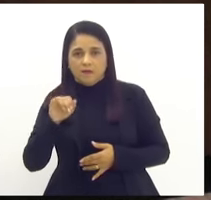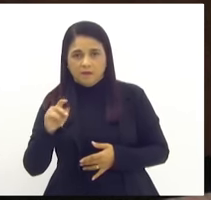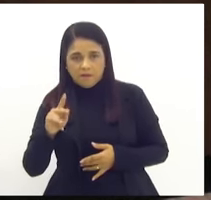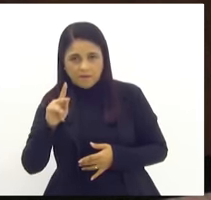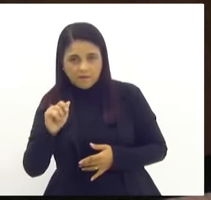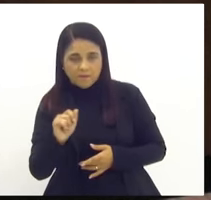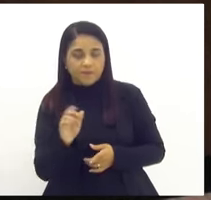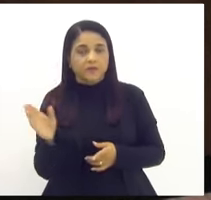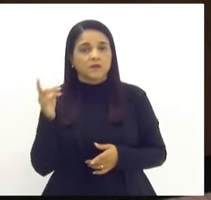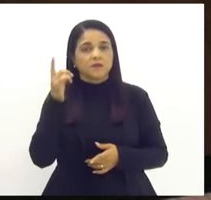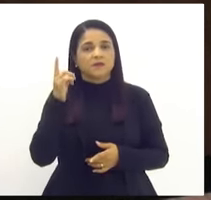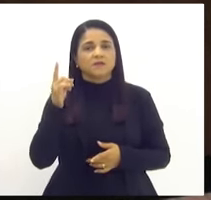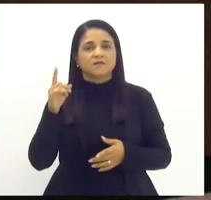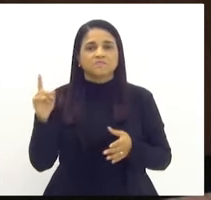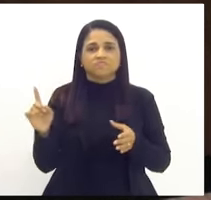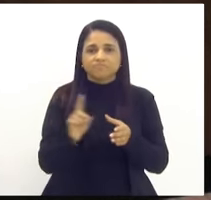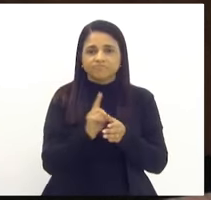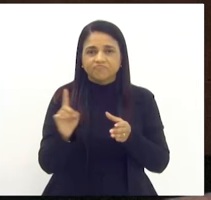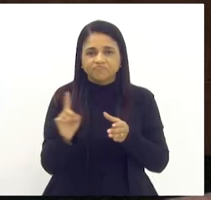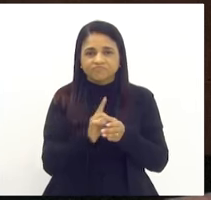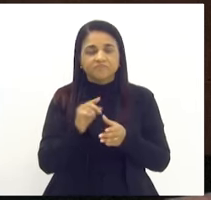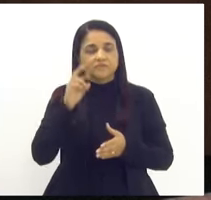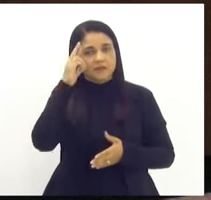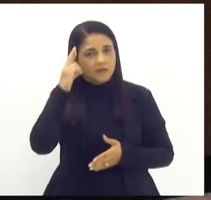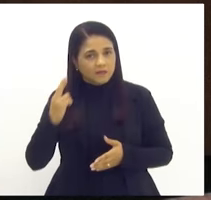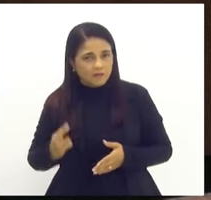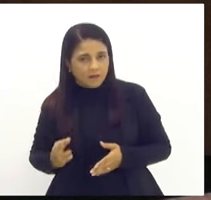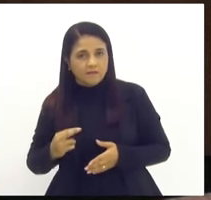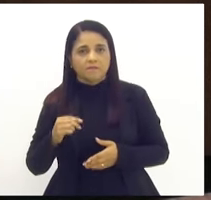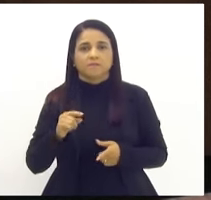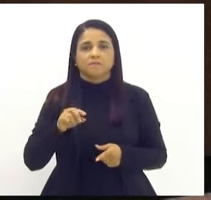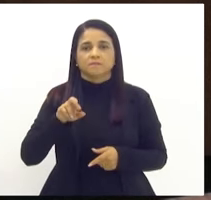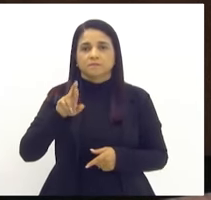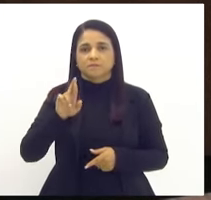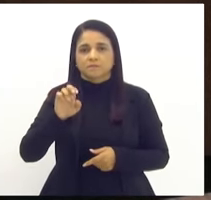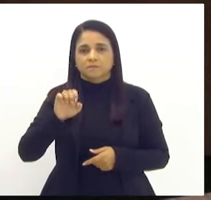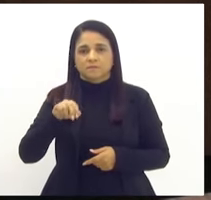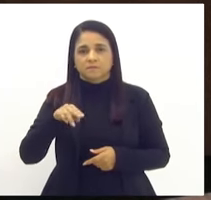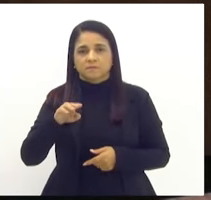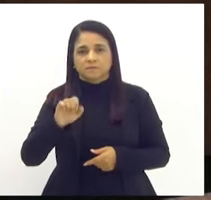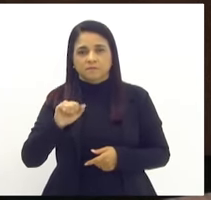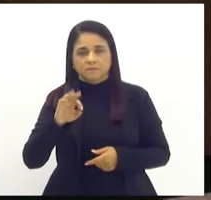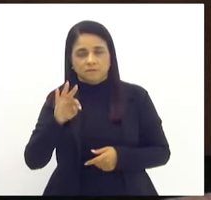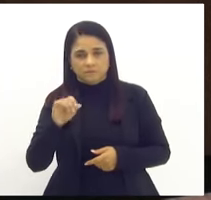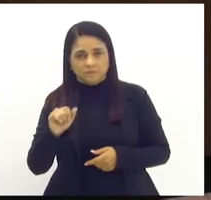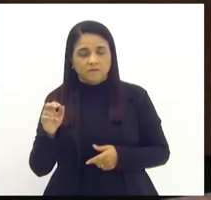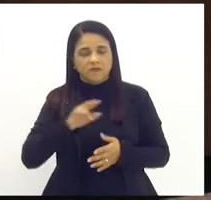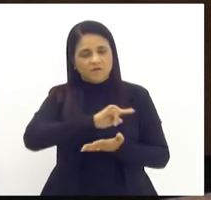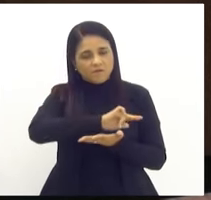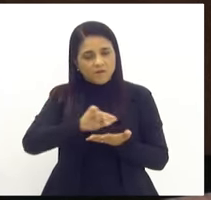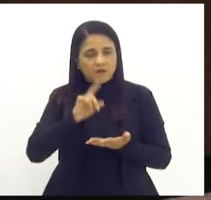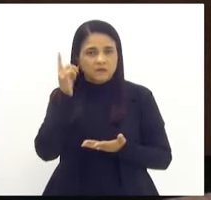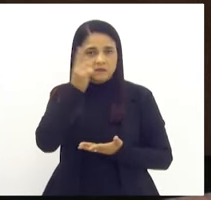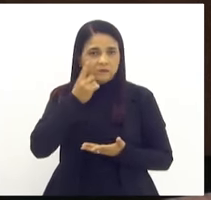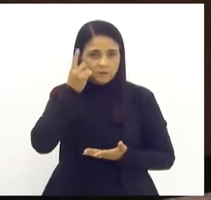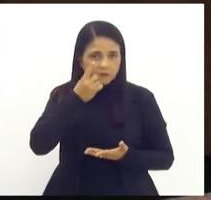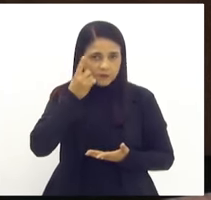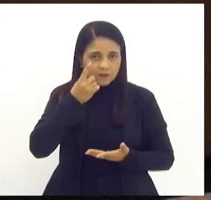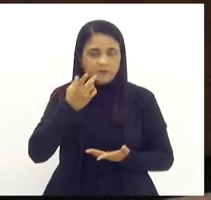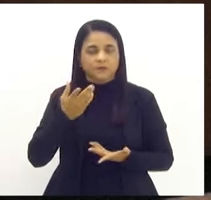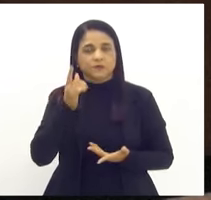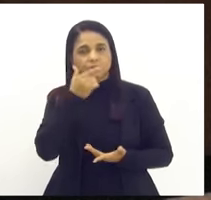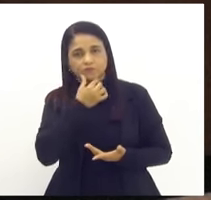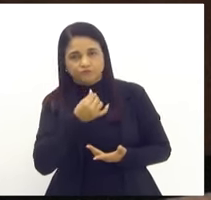eh bom Renata Renata eh várias deputadas e deputados queria